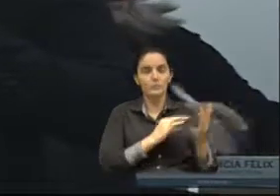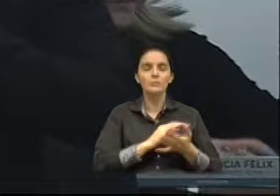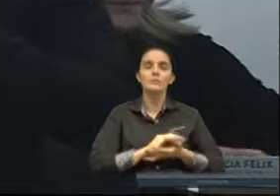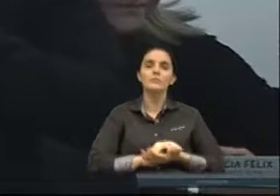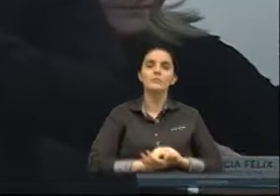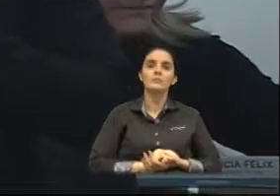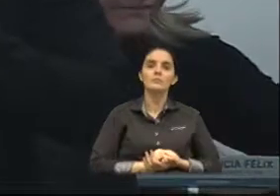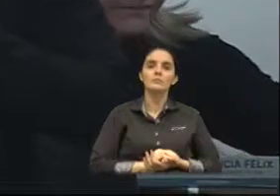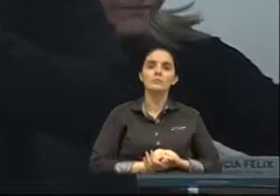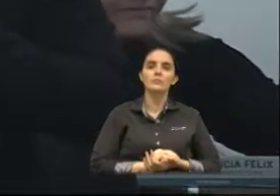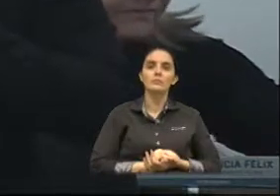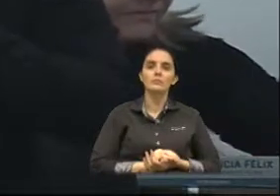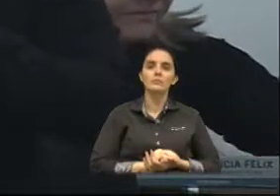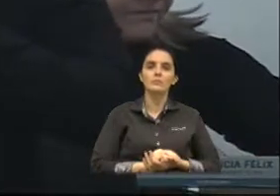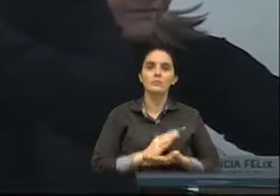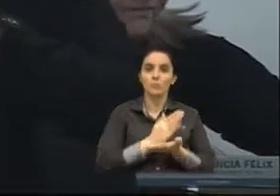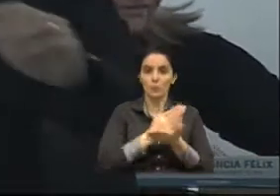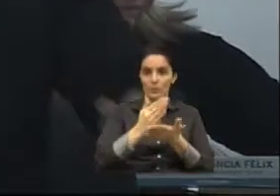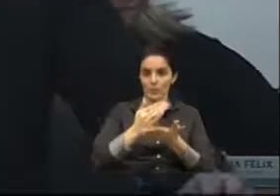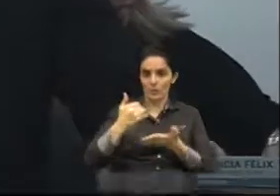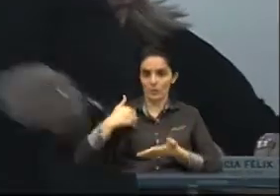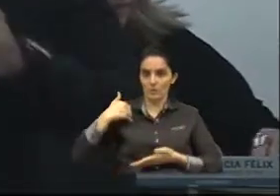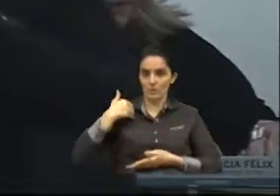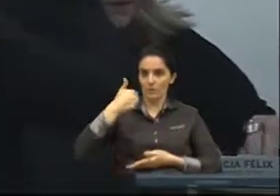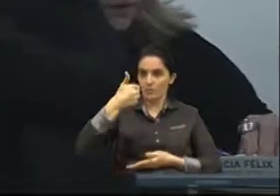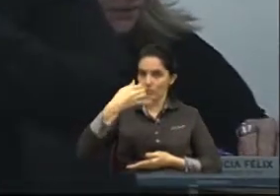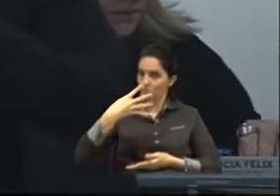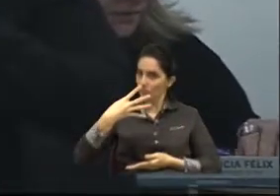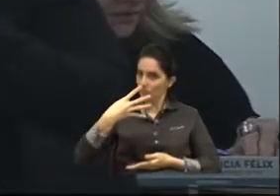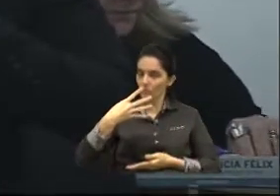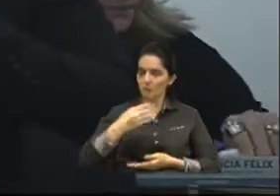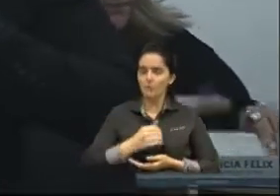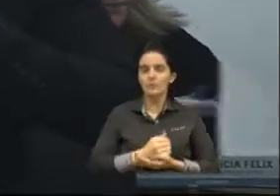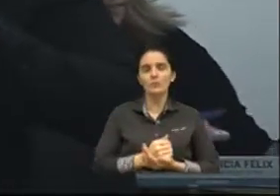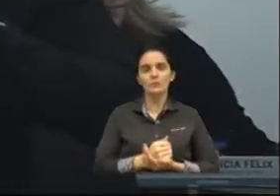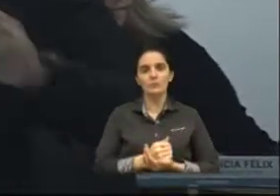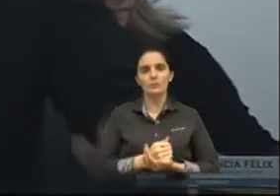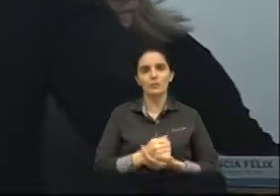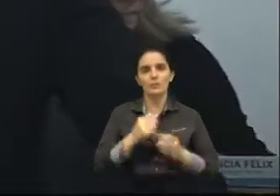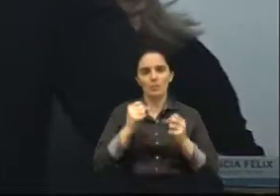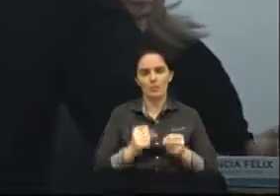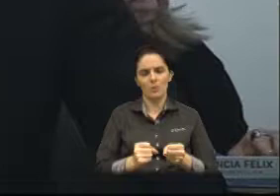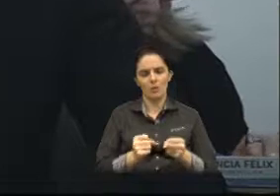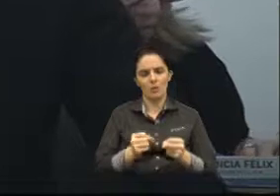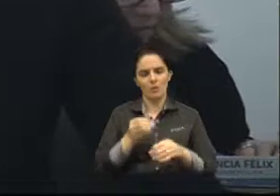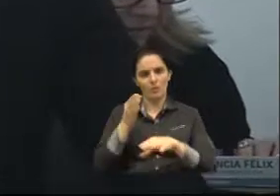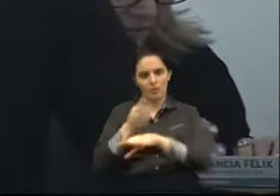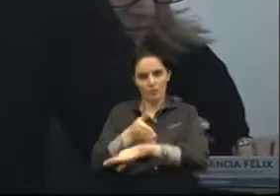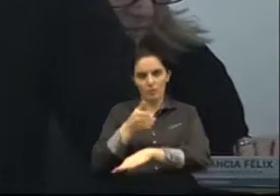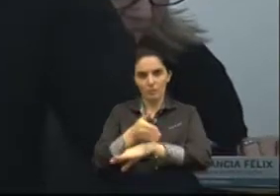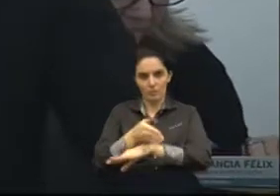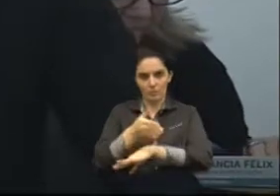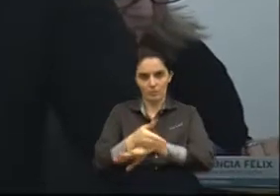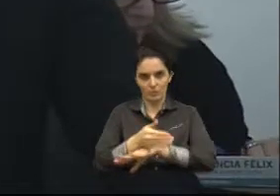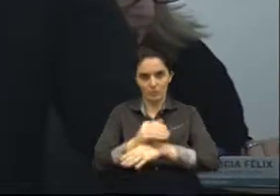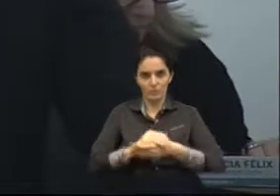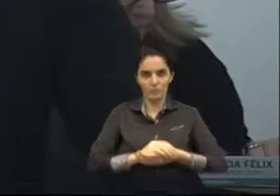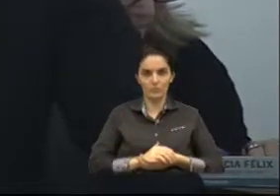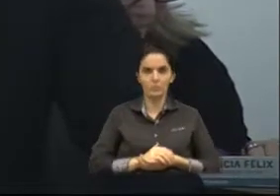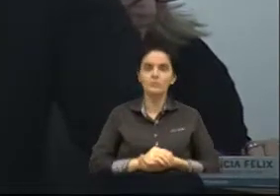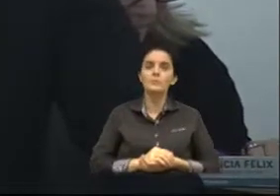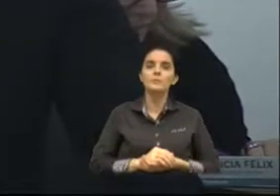adolescentes a partir dos 14 anos, que puderam participar deste acampamento. Isso eu estou falando apenas de